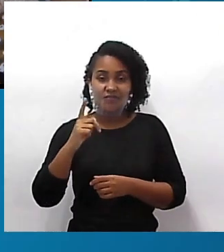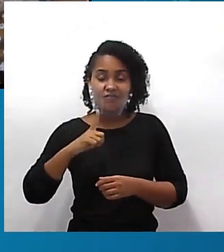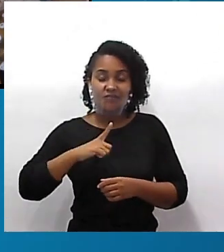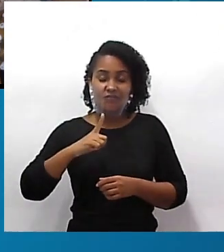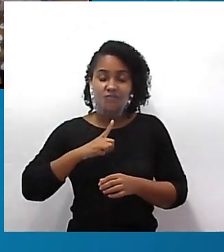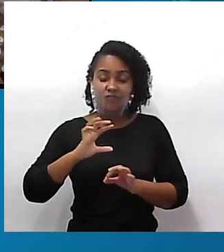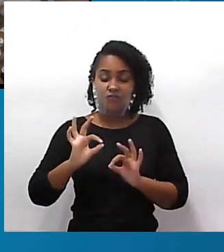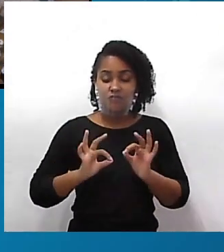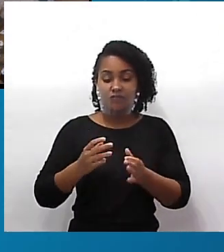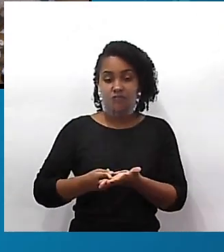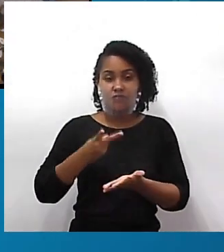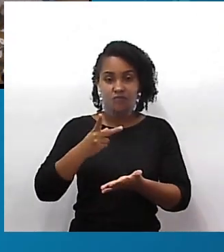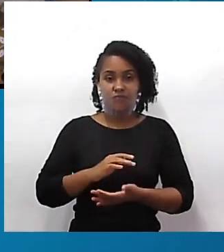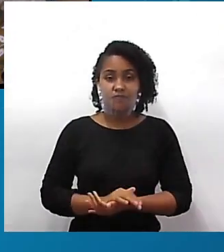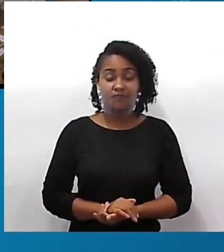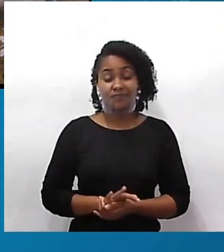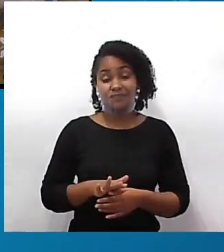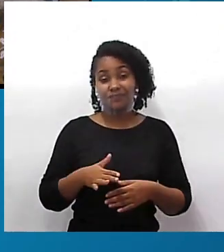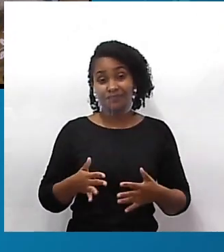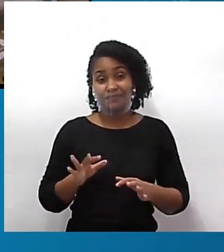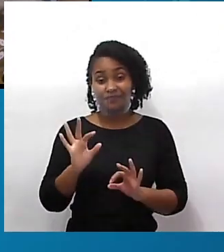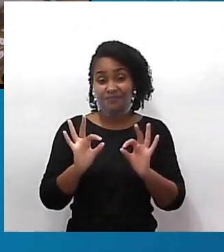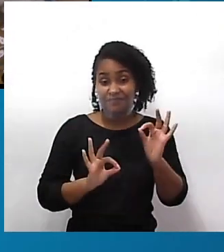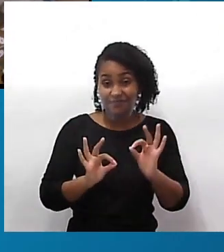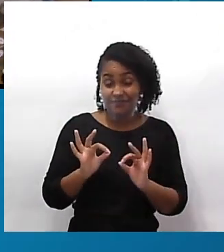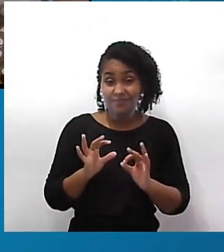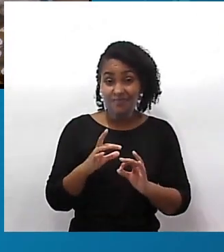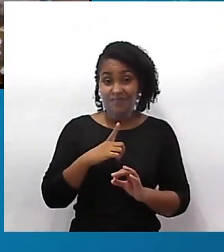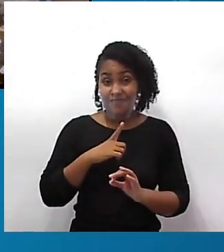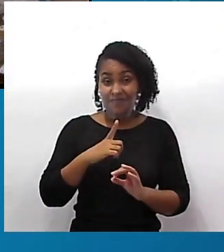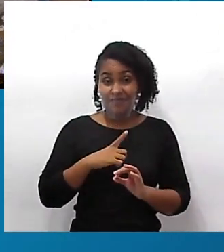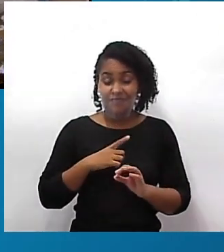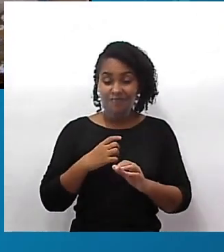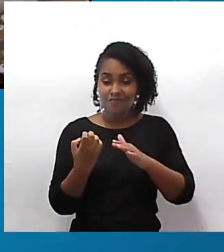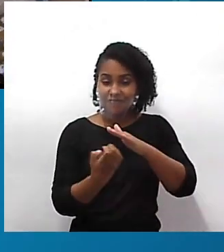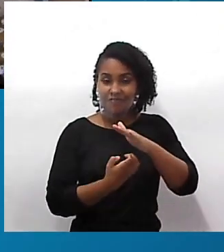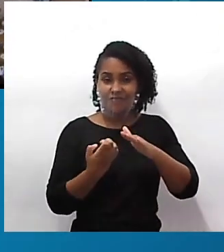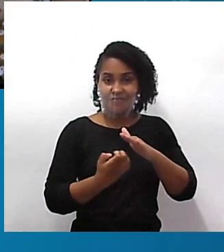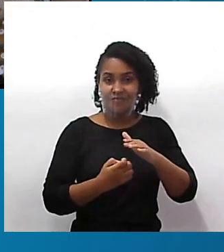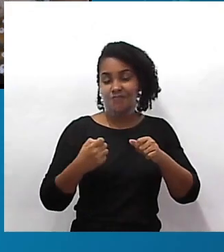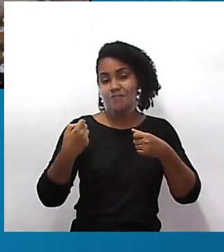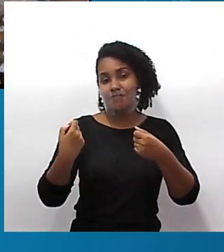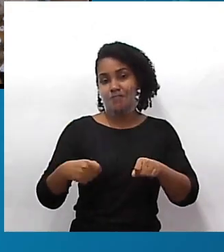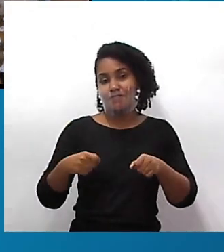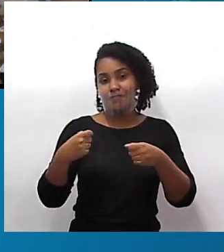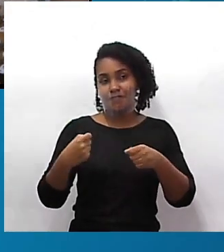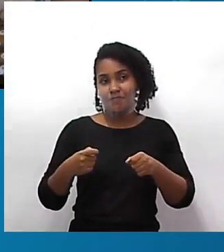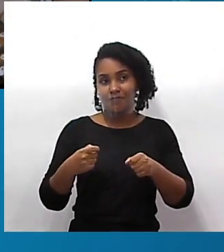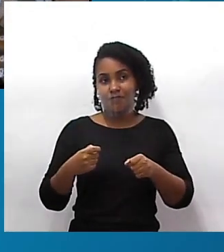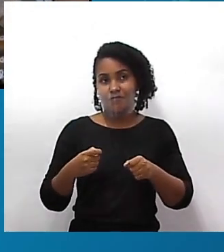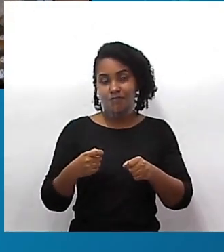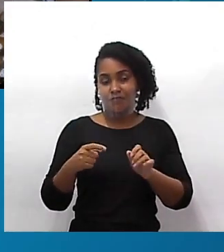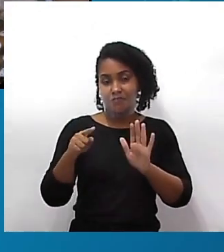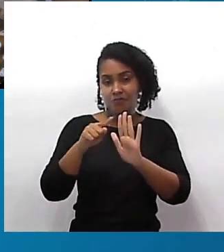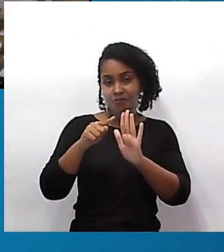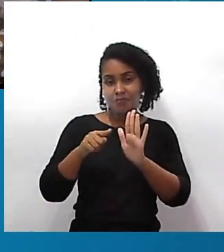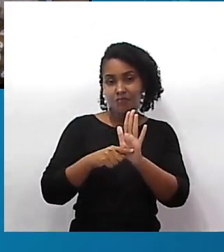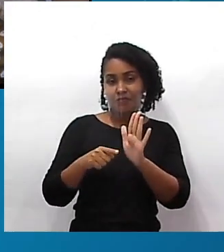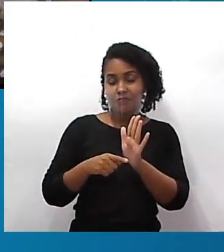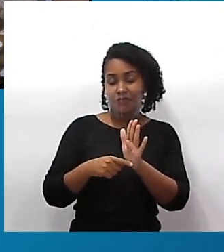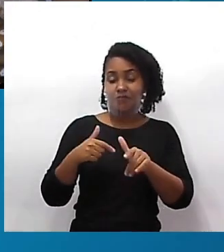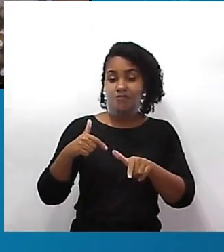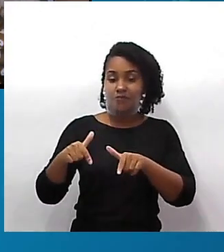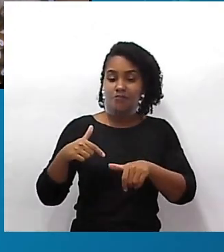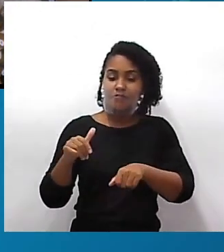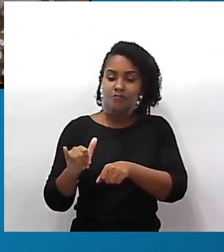para sua execução. Então, as organizações empresariais, né, ela precisa manter um plano de ação para